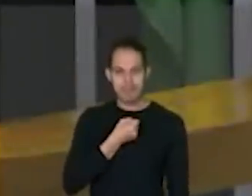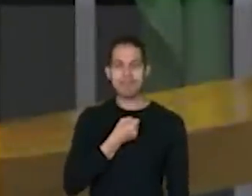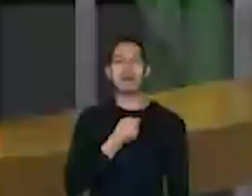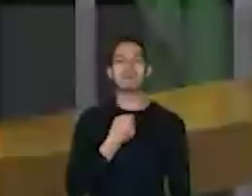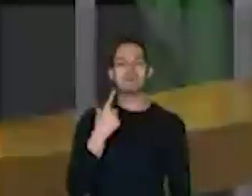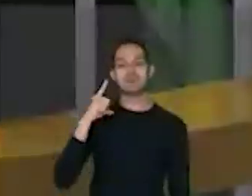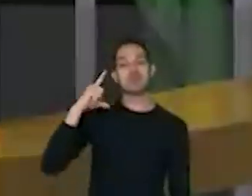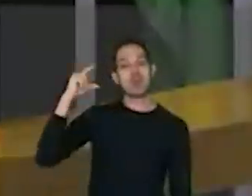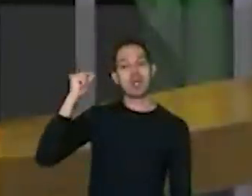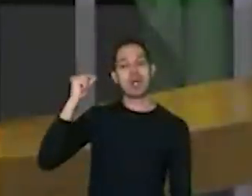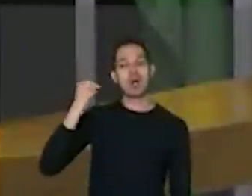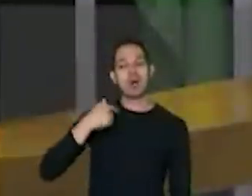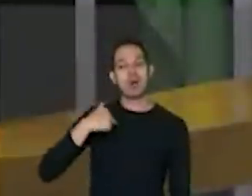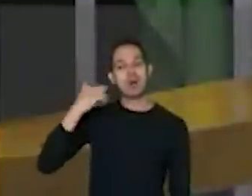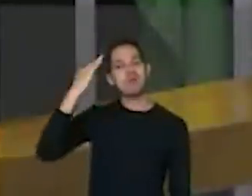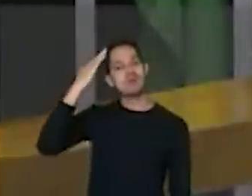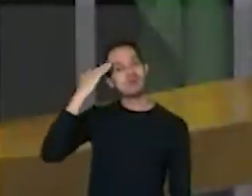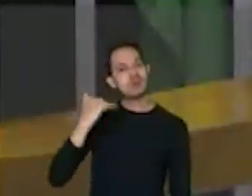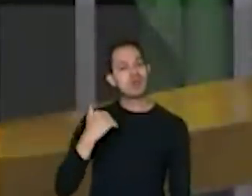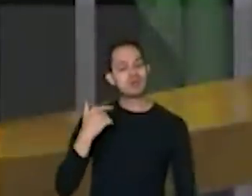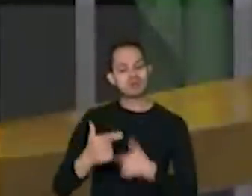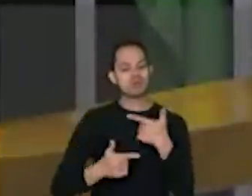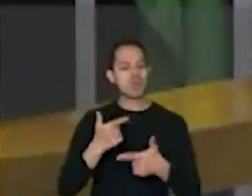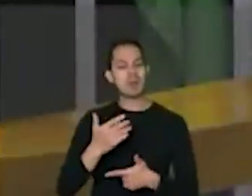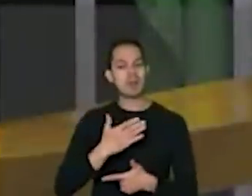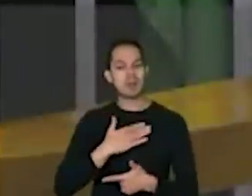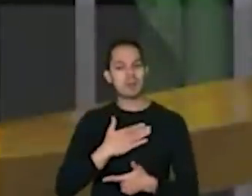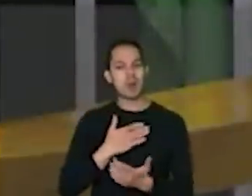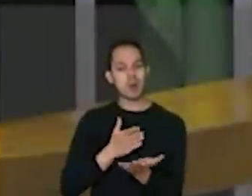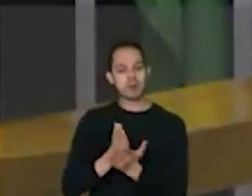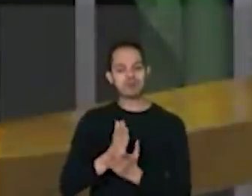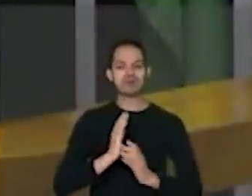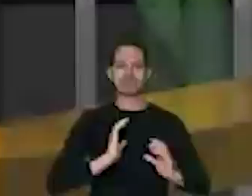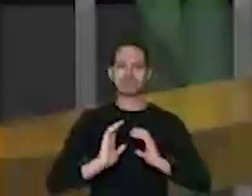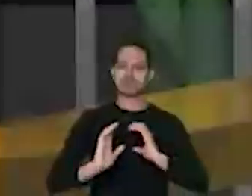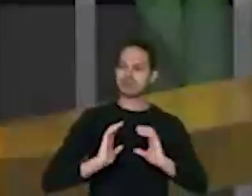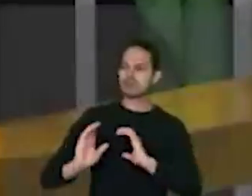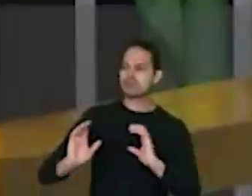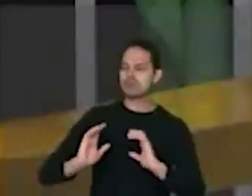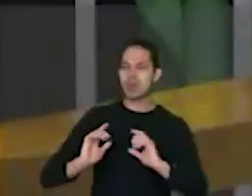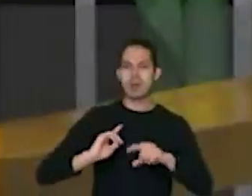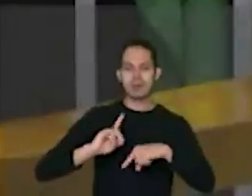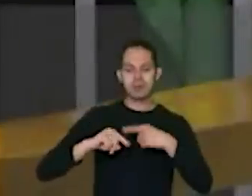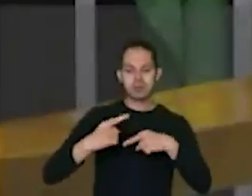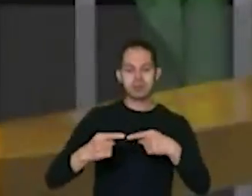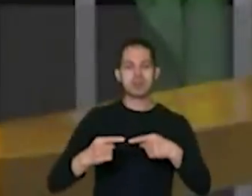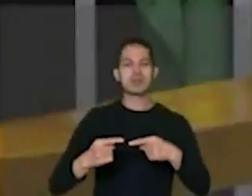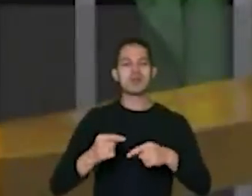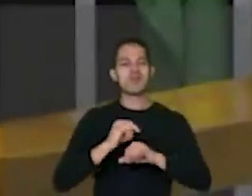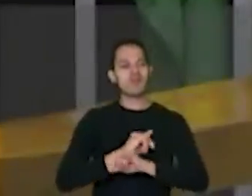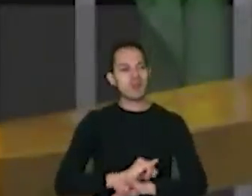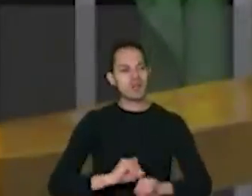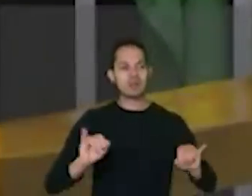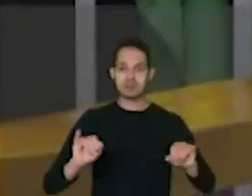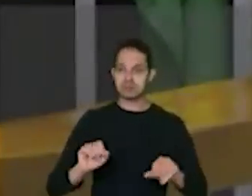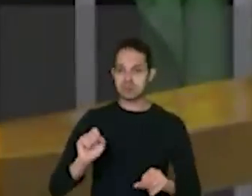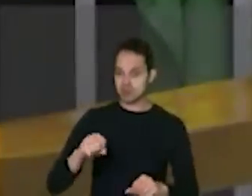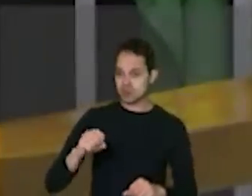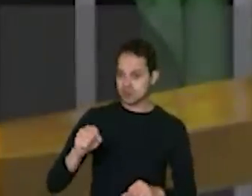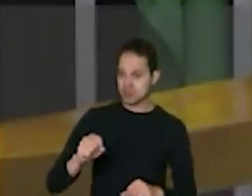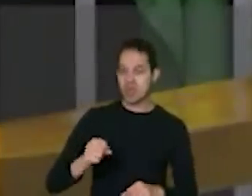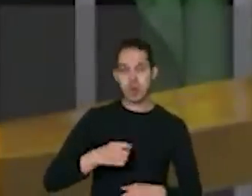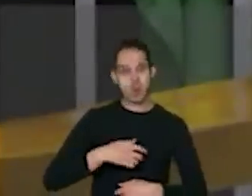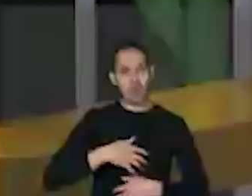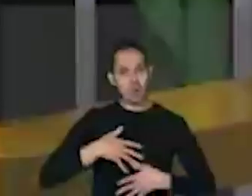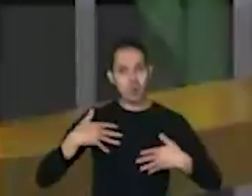eu sei o que eu devo fazer é me continuar me comunicando com essa geração e falando que sim mas ter orgulho